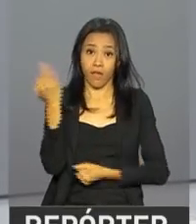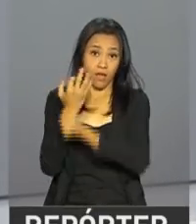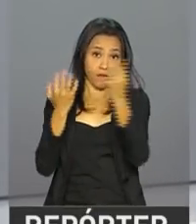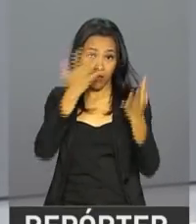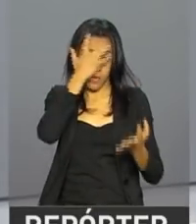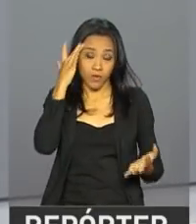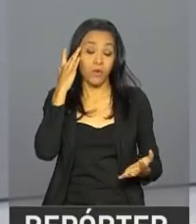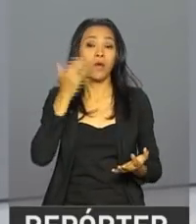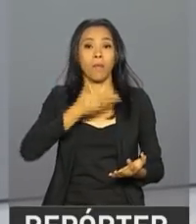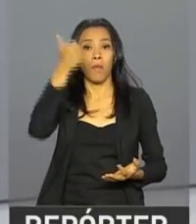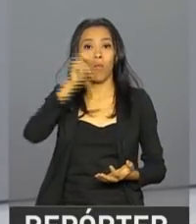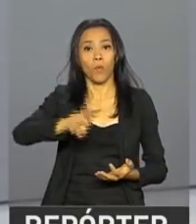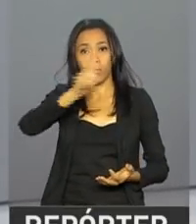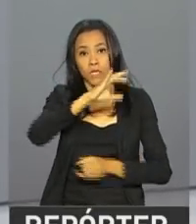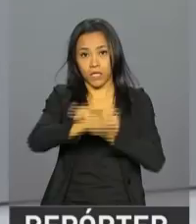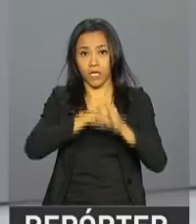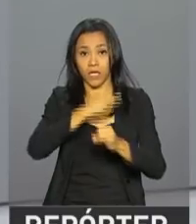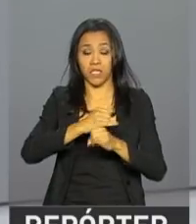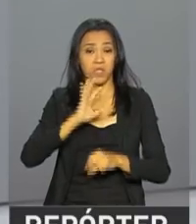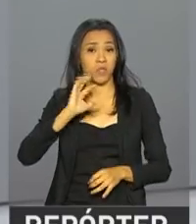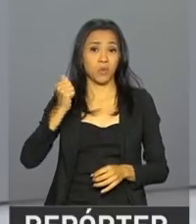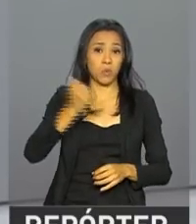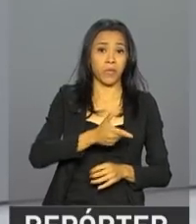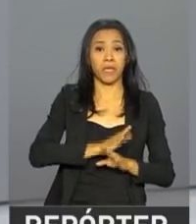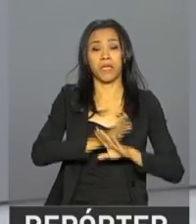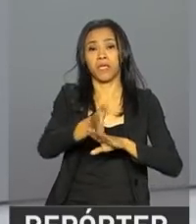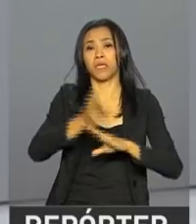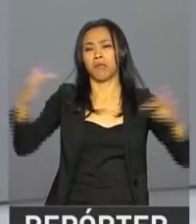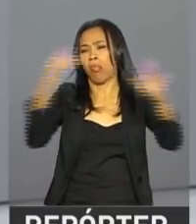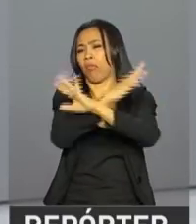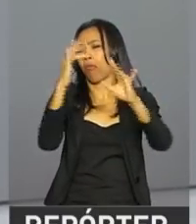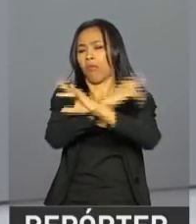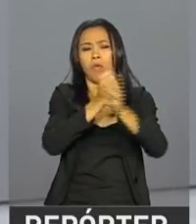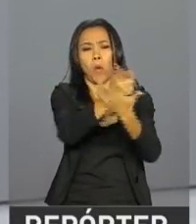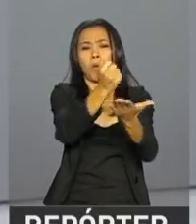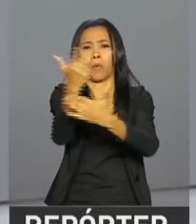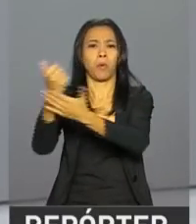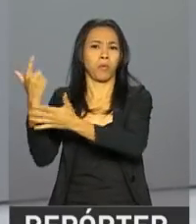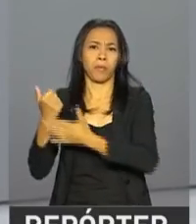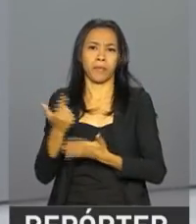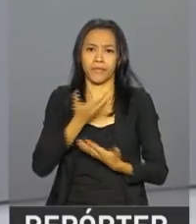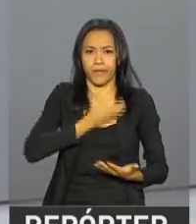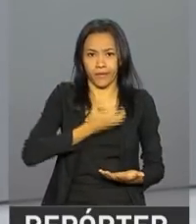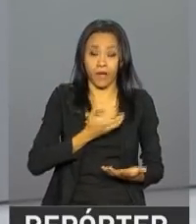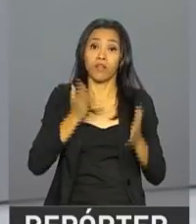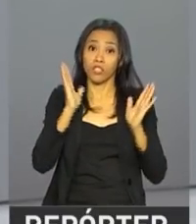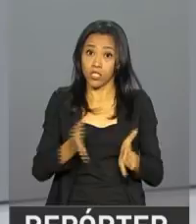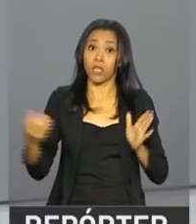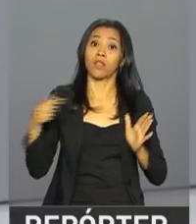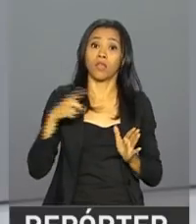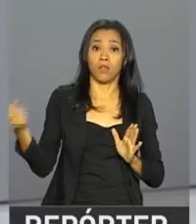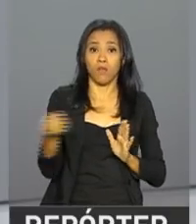internet ao invés de encarar a multidão do shoppings ou do comércio de rua na hora de fazer as compras de natal e já estão valendo novas